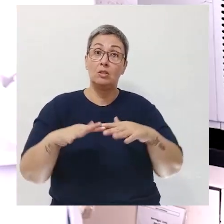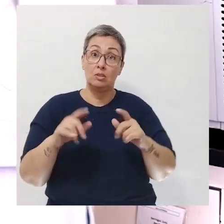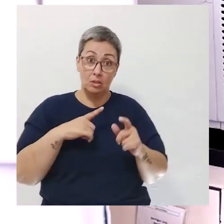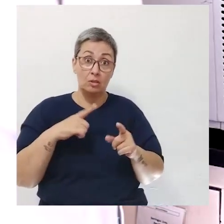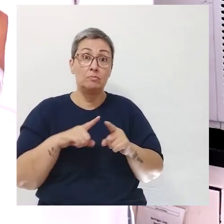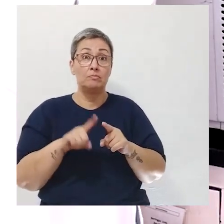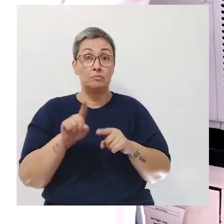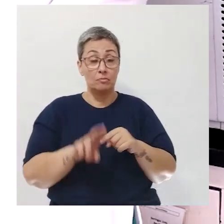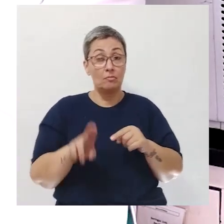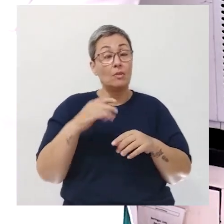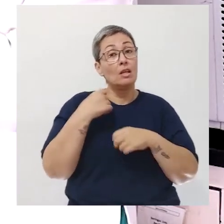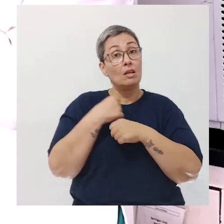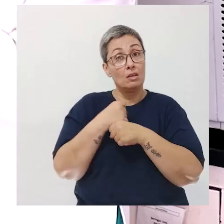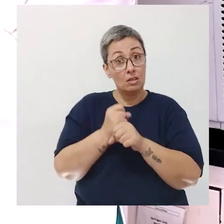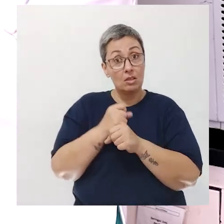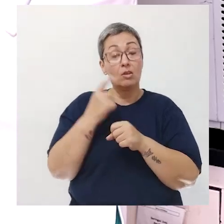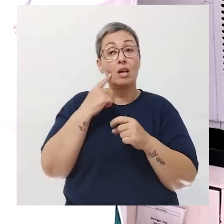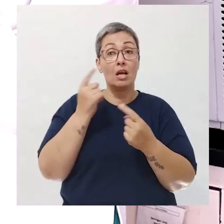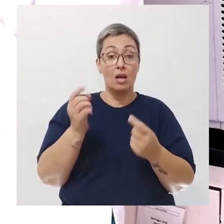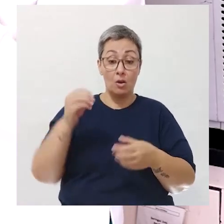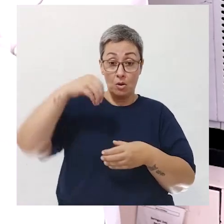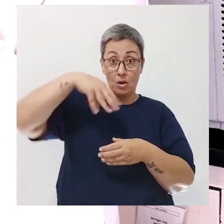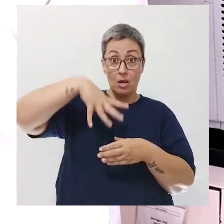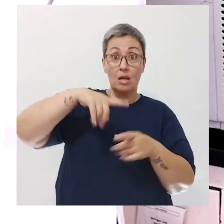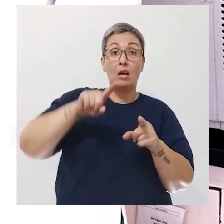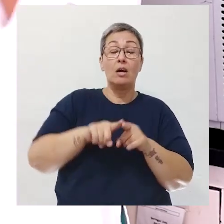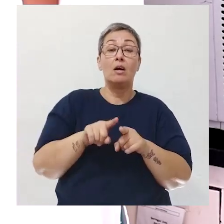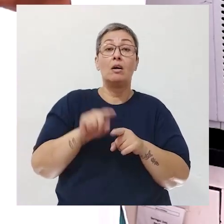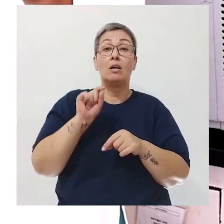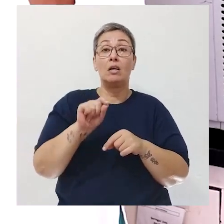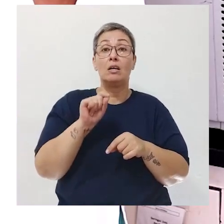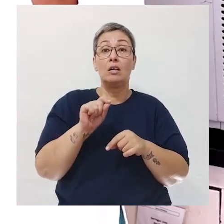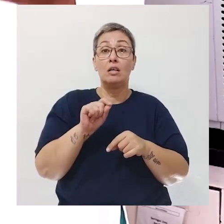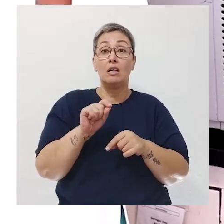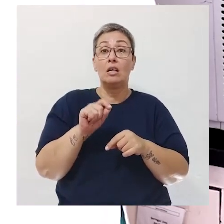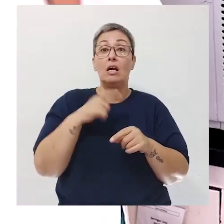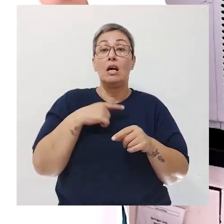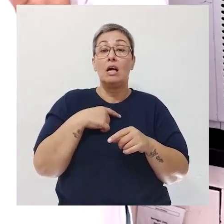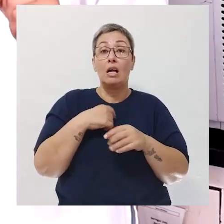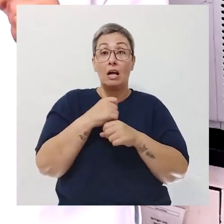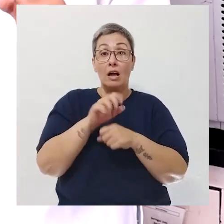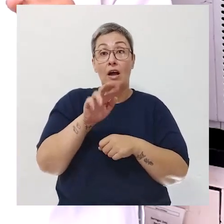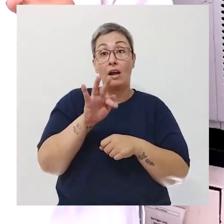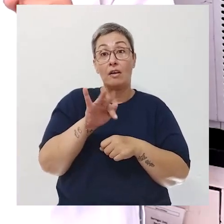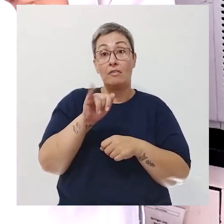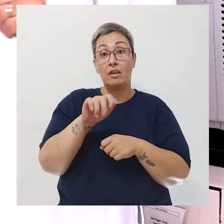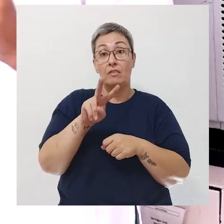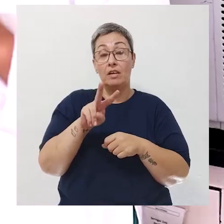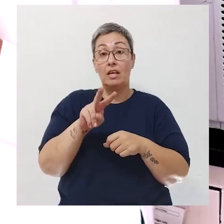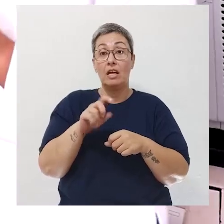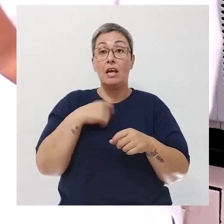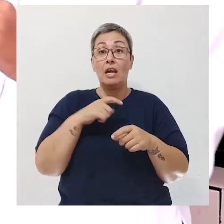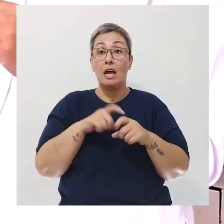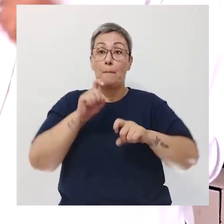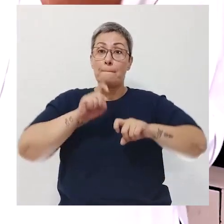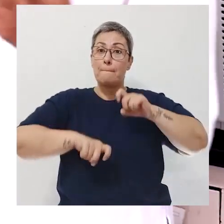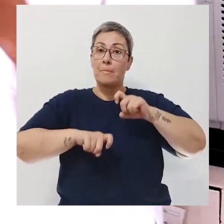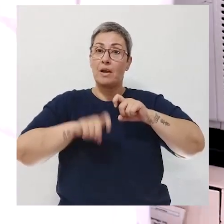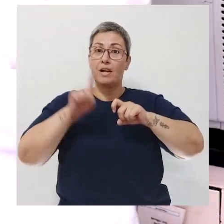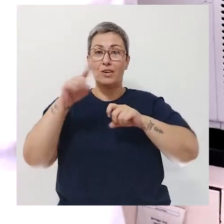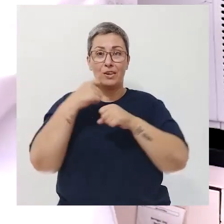área que utiliza bastante esse tipo de microscópio, o invertido, é a área da fertilização in vitro. Porque se